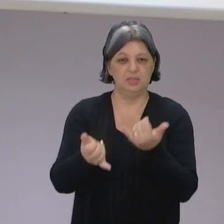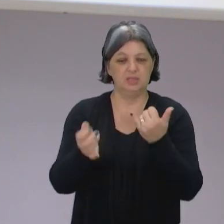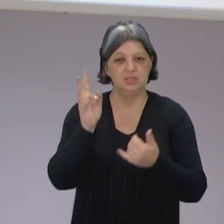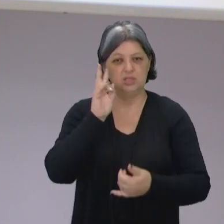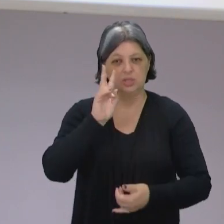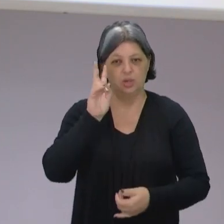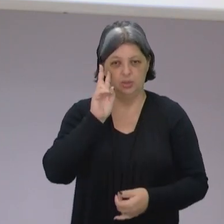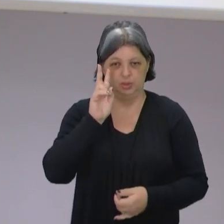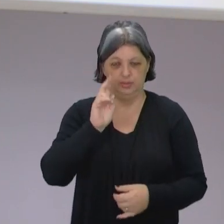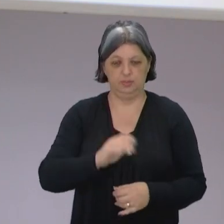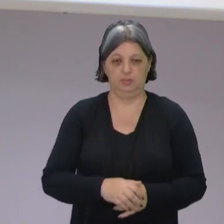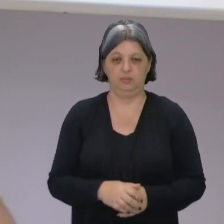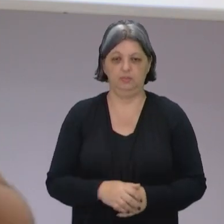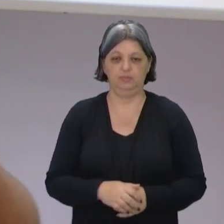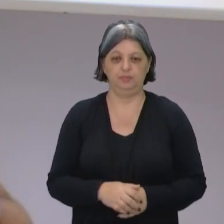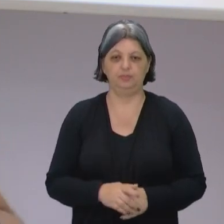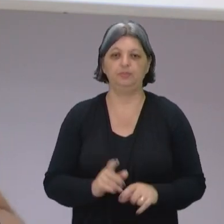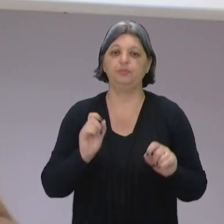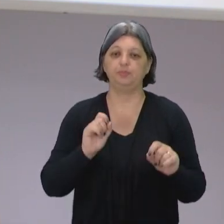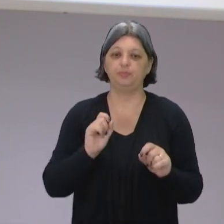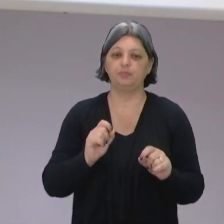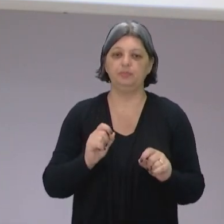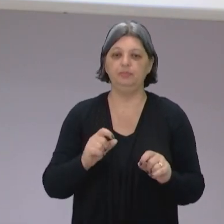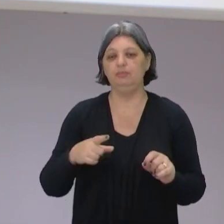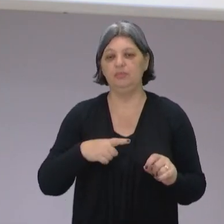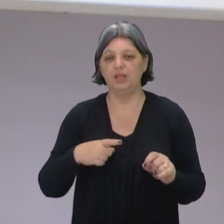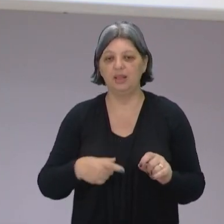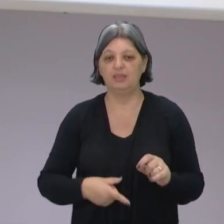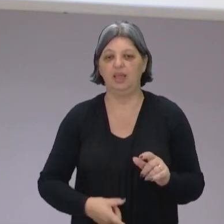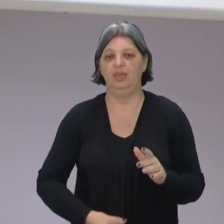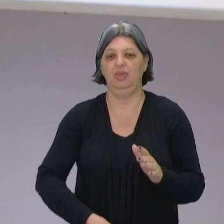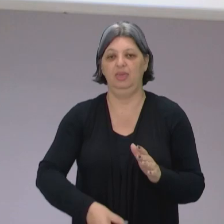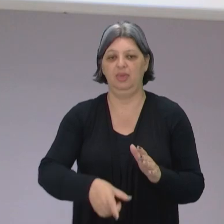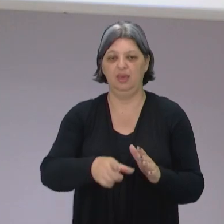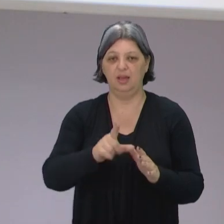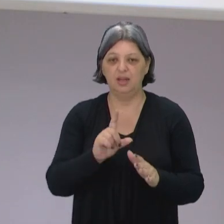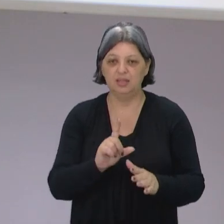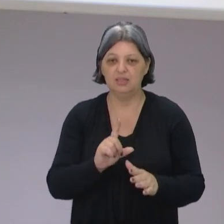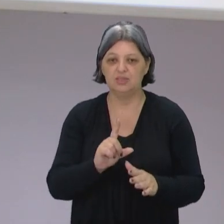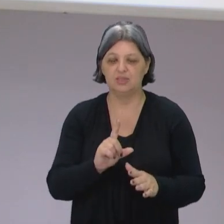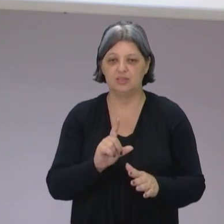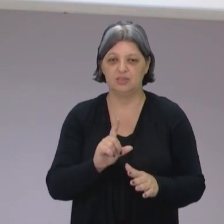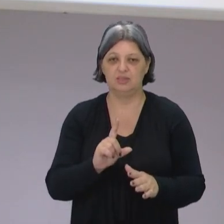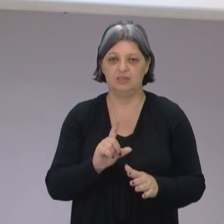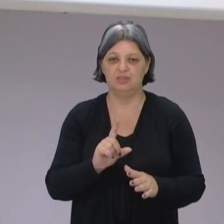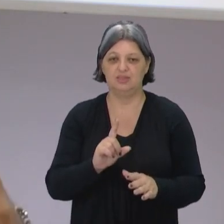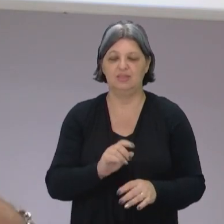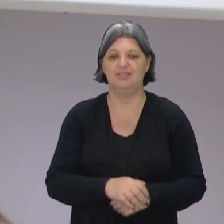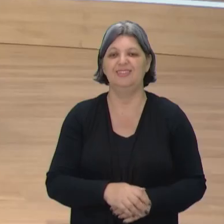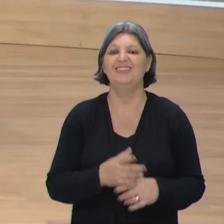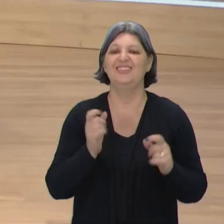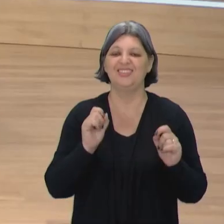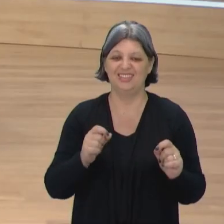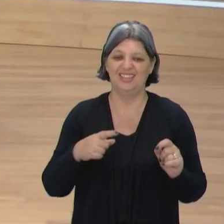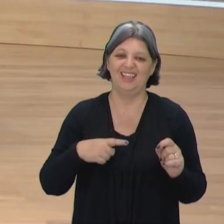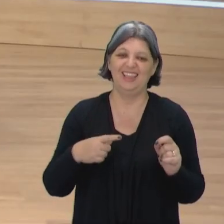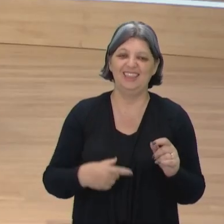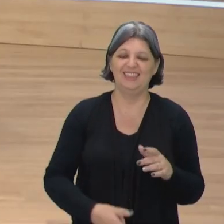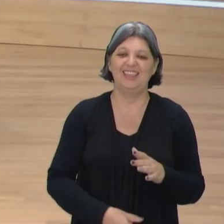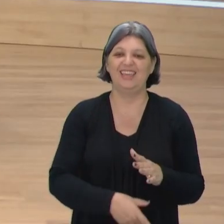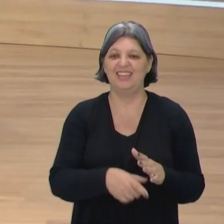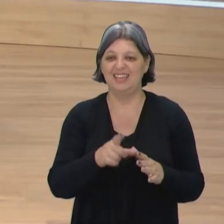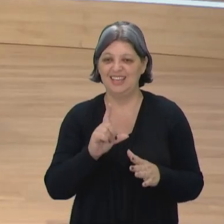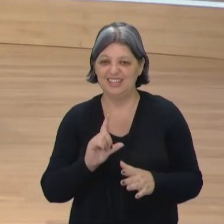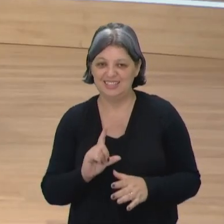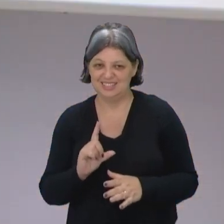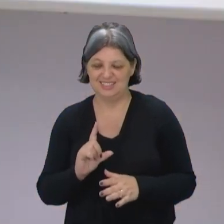é o que veio antes, Eu tentei usar uma palavra aqui, estava esquecendo, já mudei. O que veio antes,